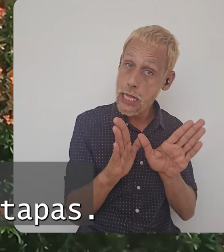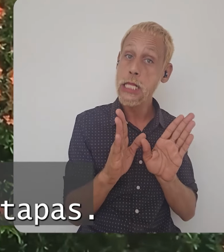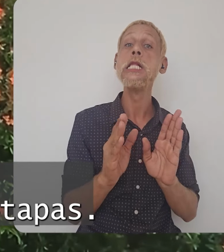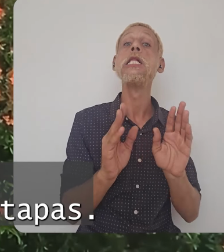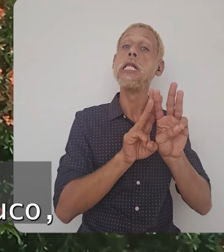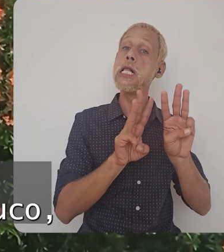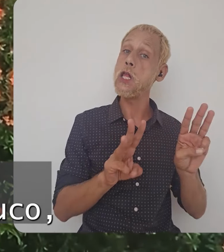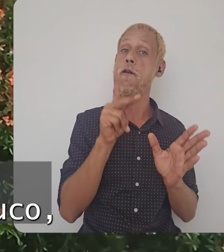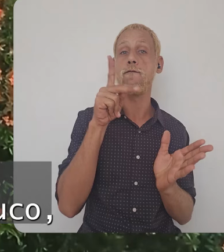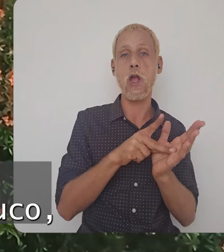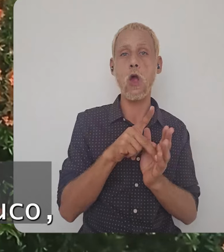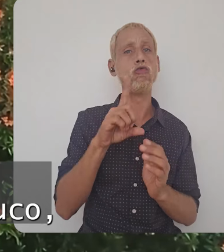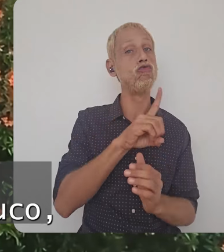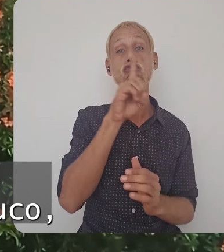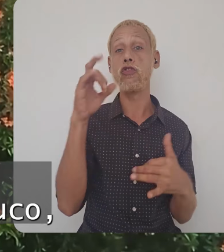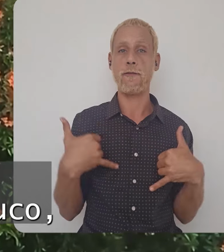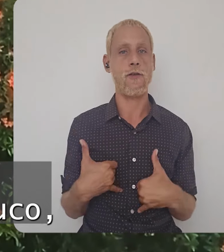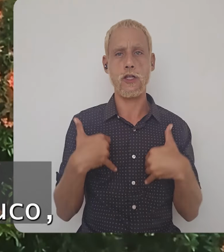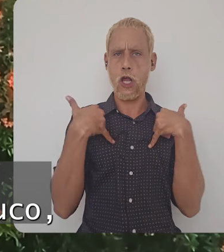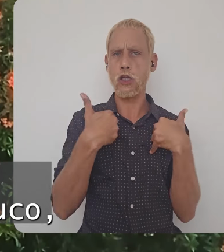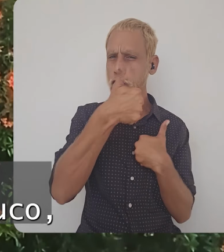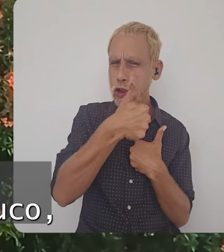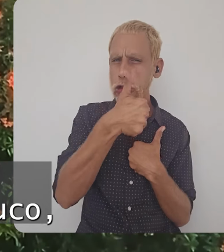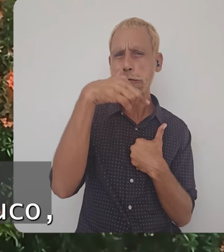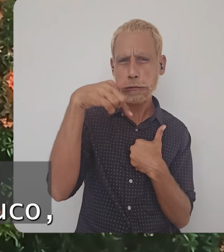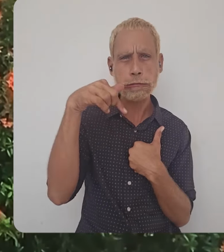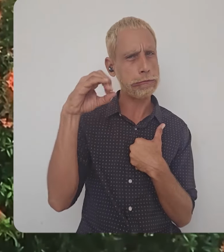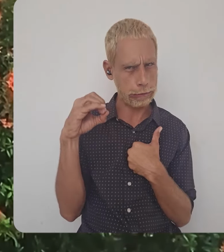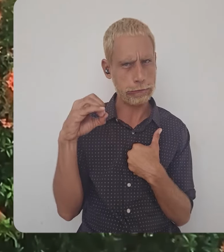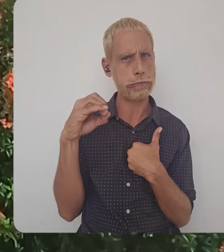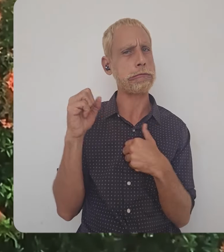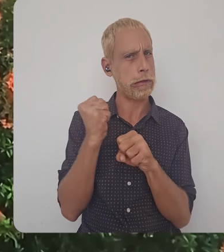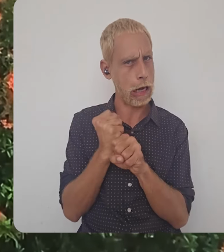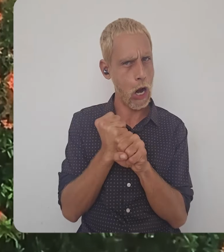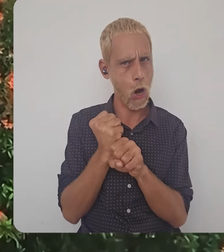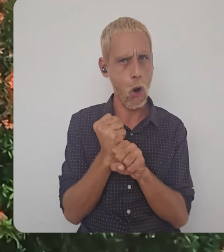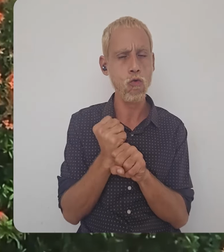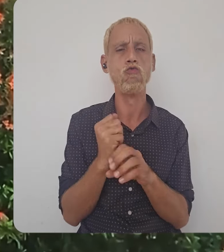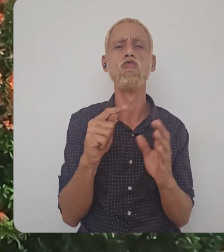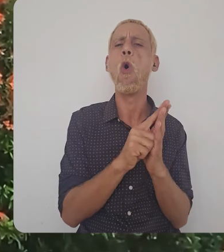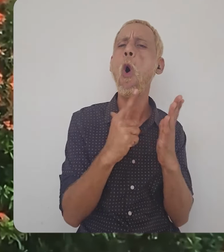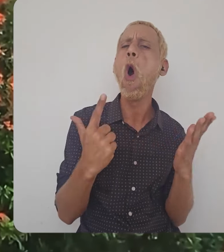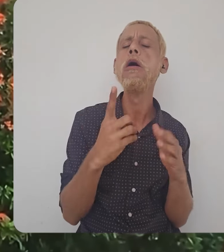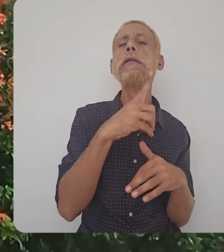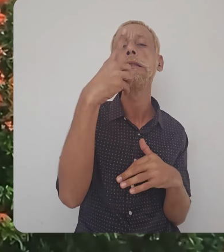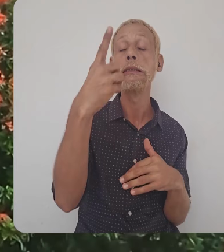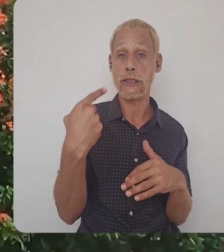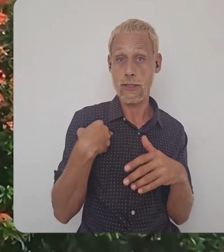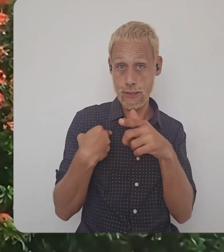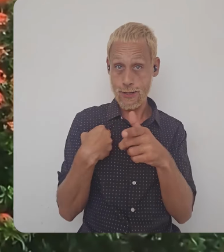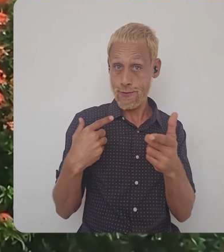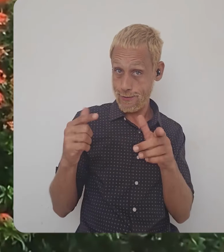divide ele em duas etapas. A primeira foi o lançamento de um site institucional do Diário de Pernambuco, no aniversário do Diário, nos 170 anos do Diário de